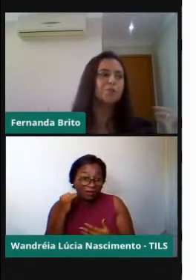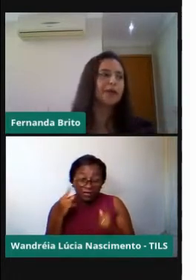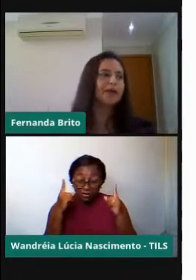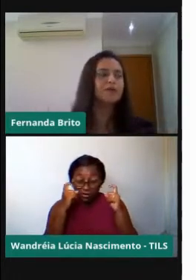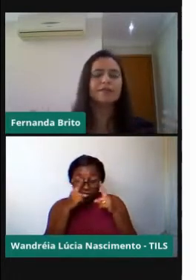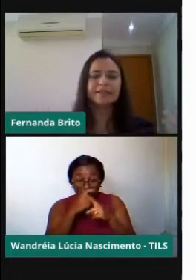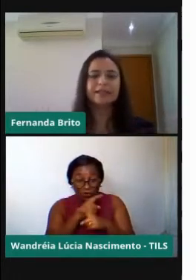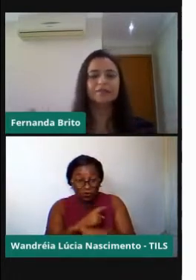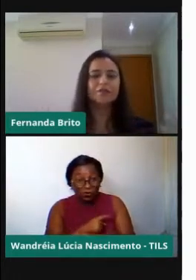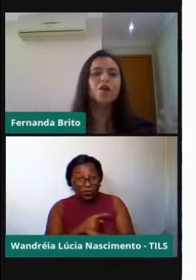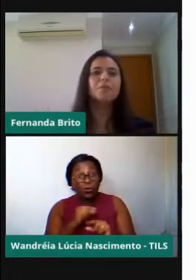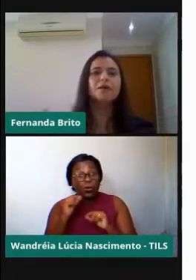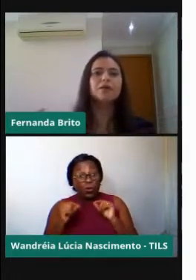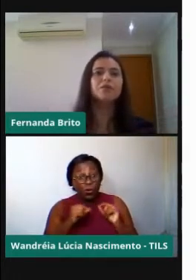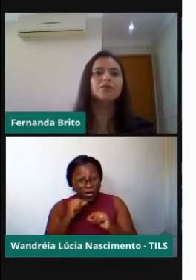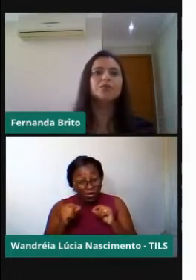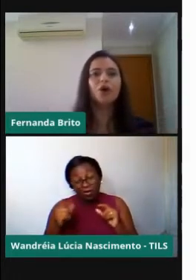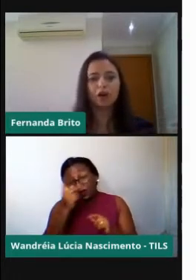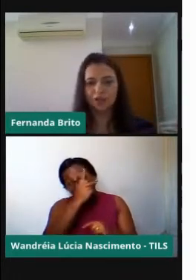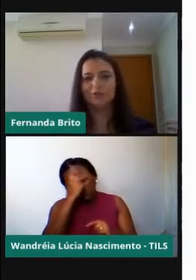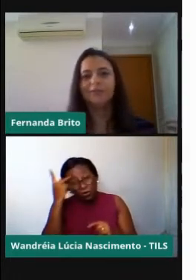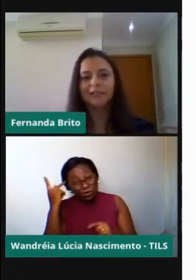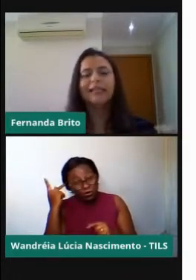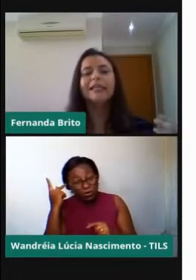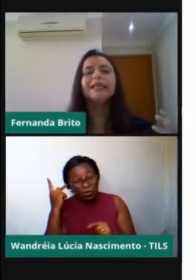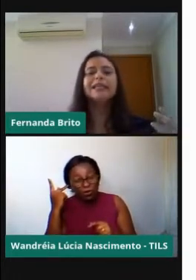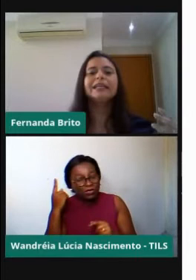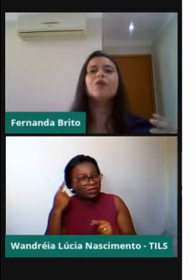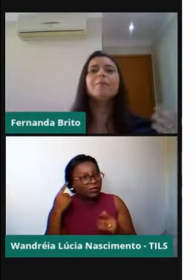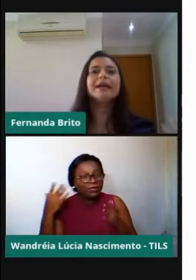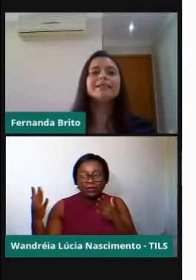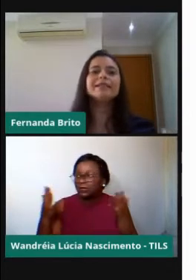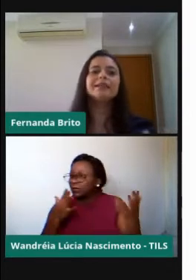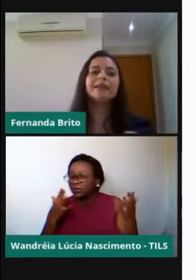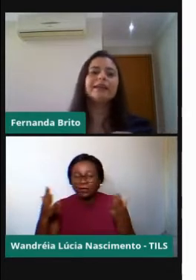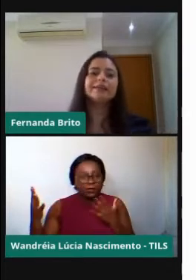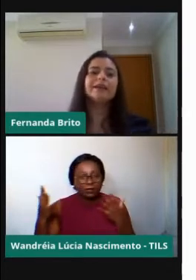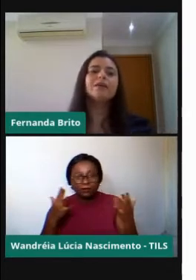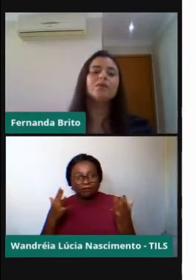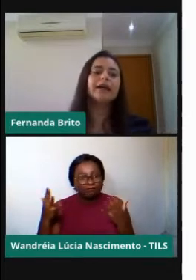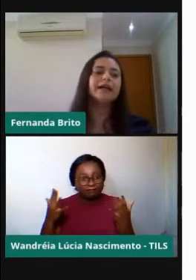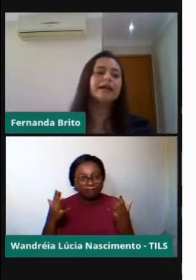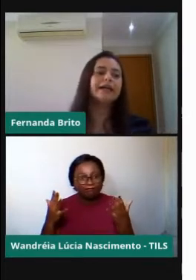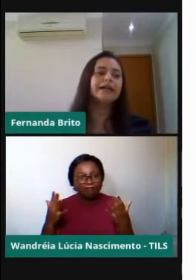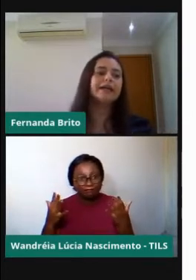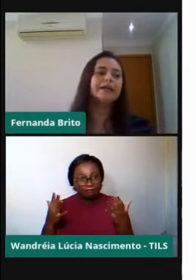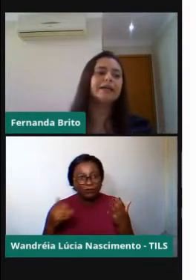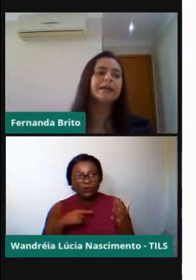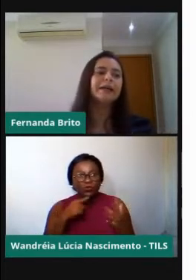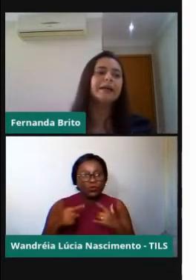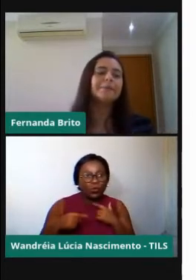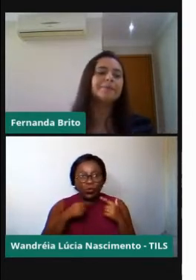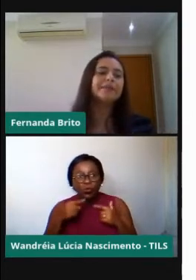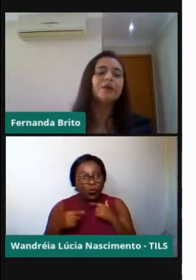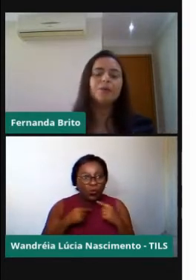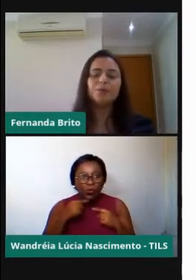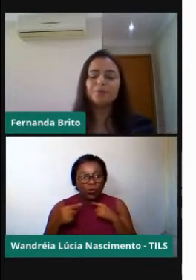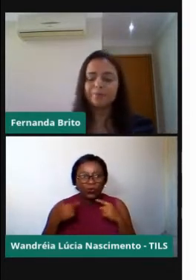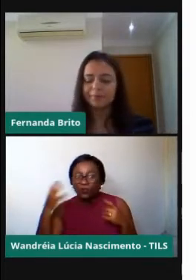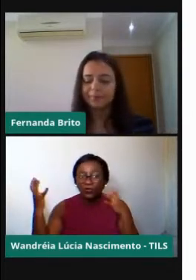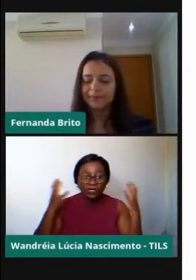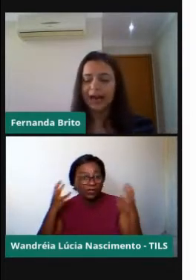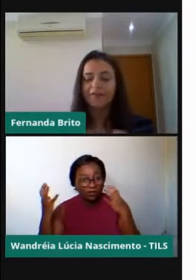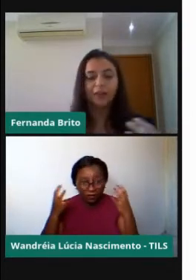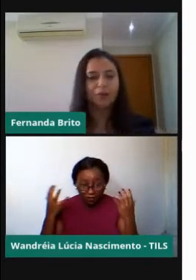as pessoas percam, de certa forma, o norte, né? E comecem, então, a